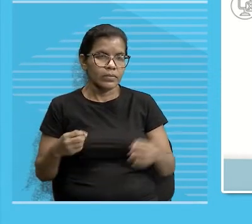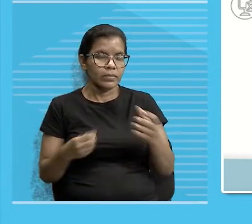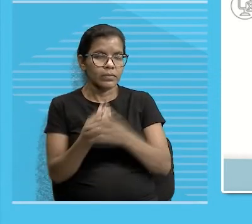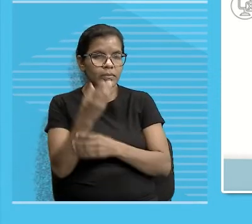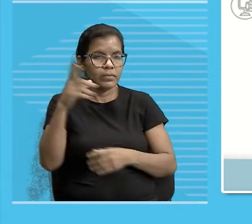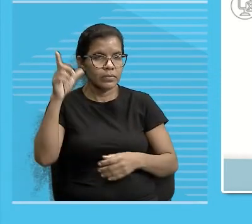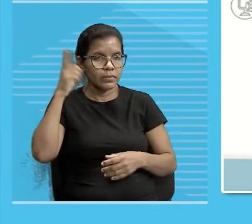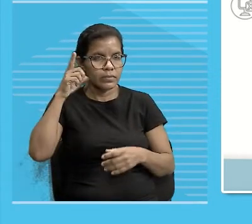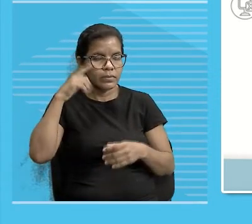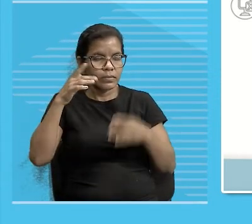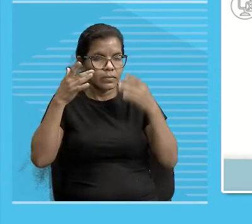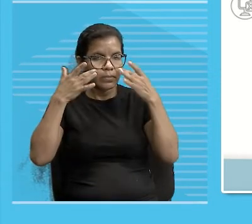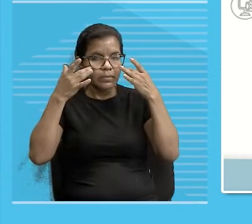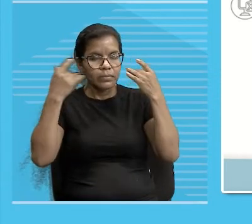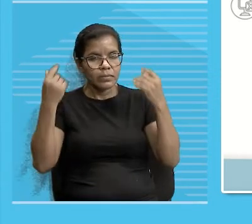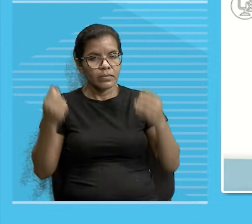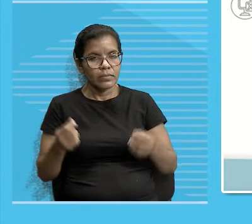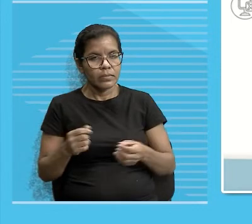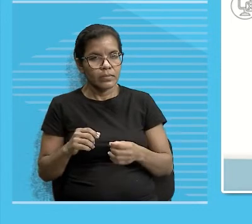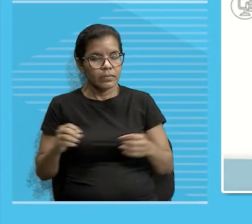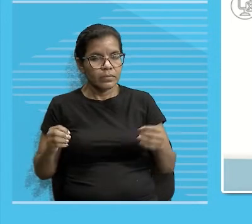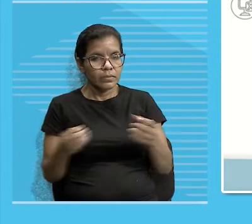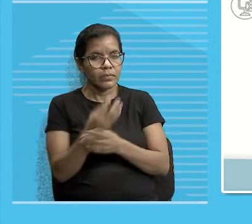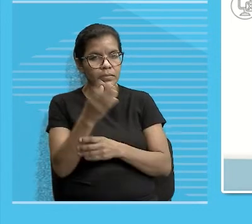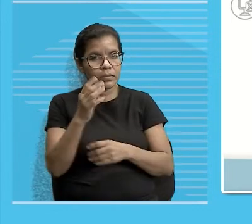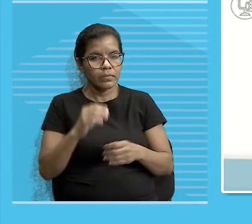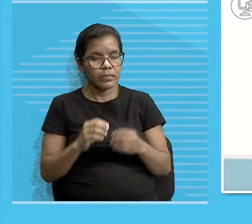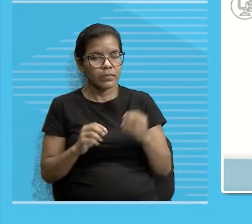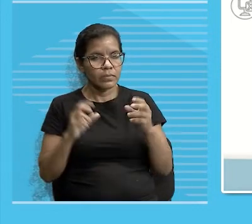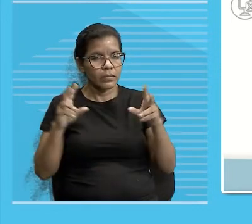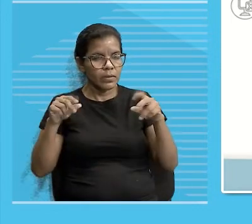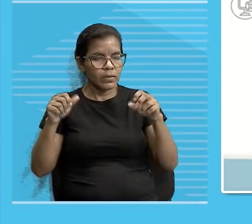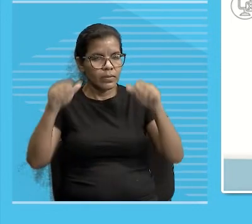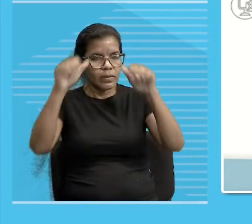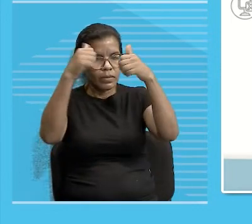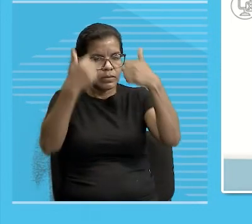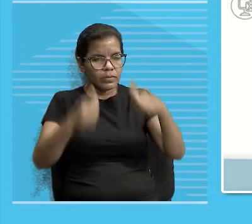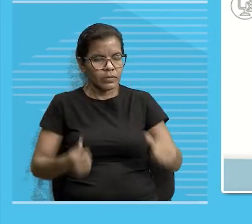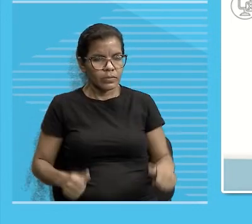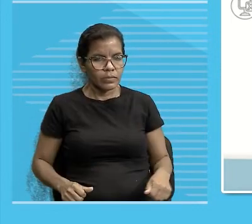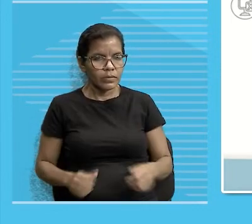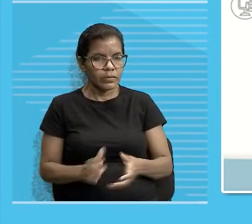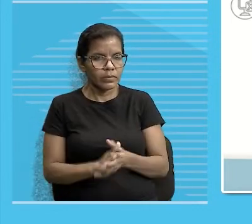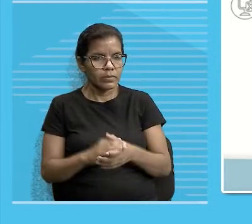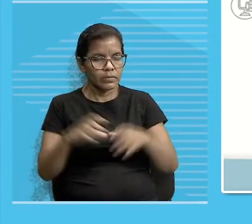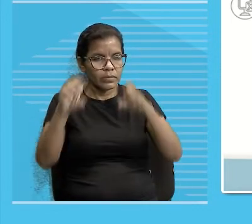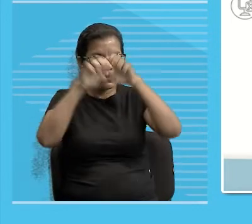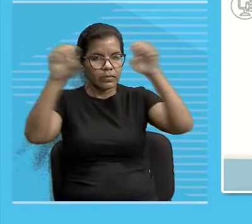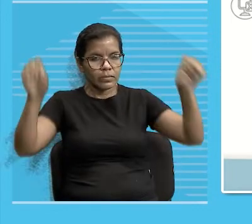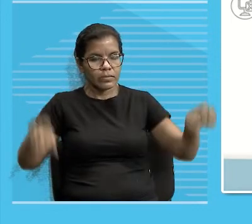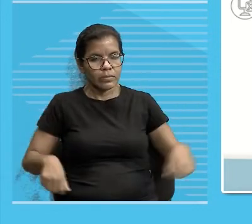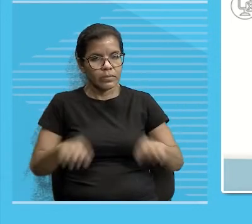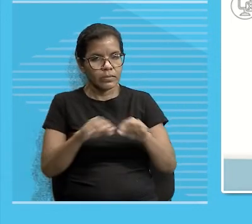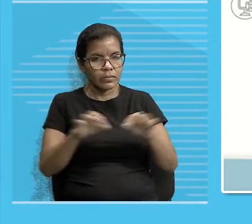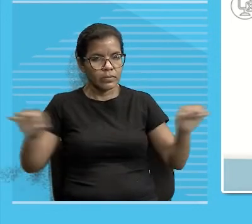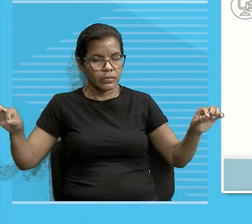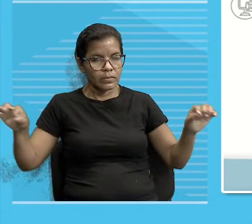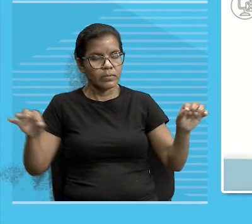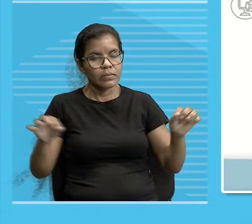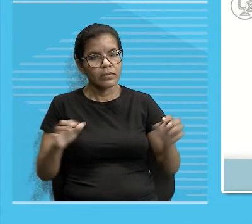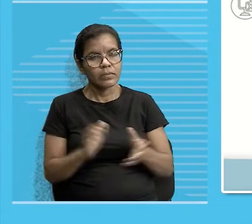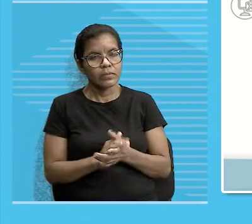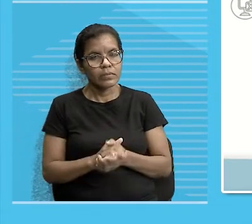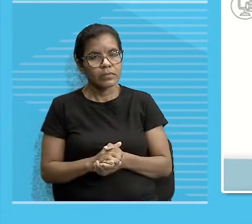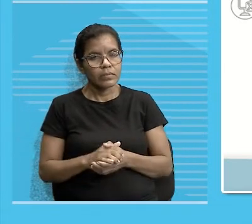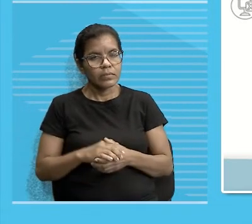uma linguagem artística única, inaugural na maneira de esculpir. Sistematização da linha do horizontal